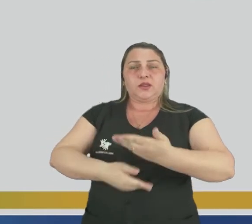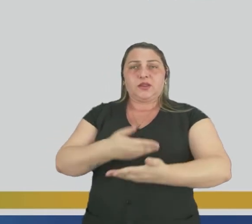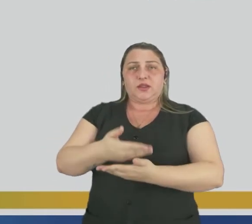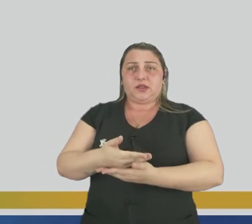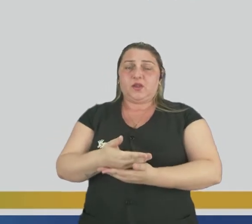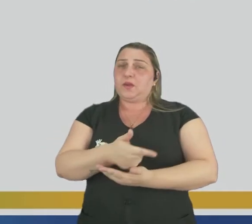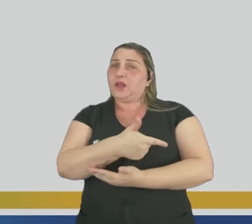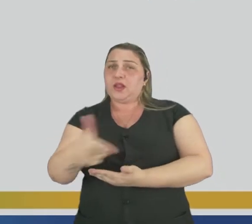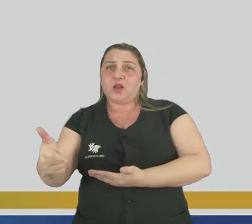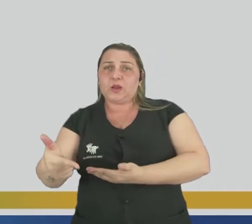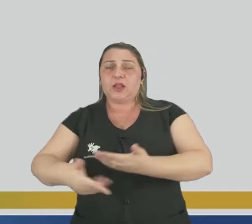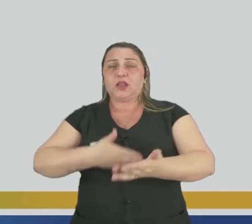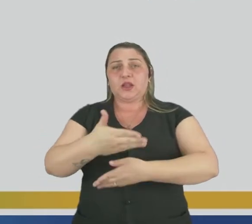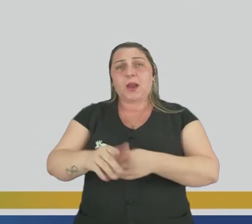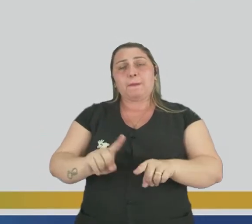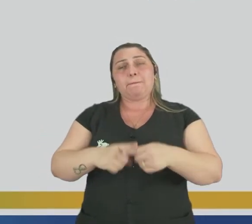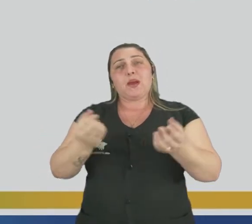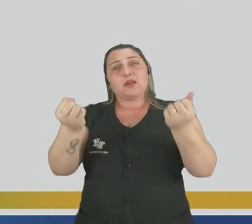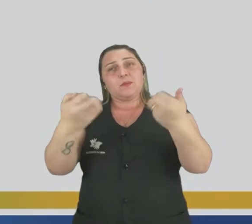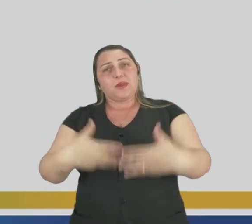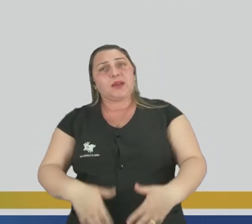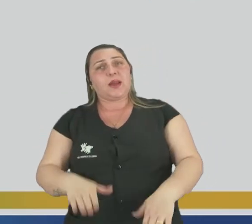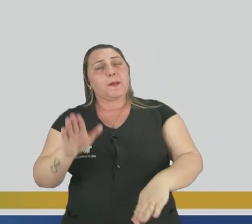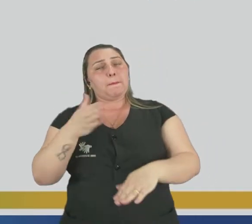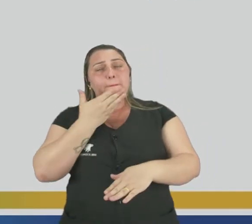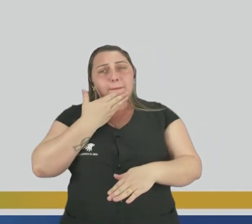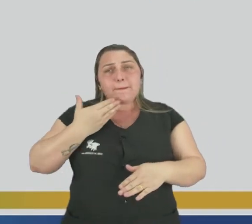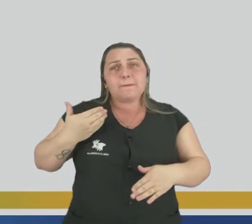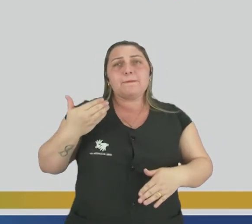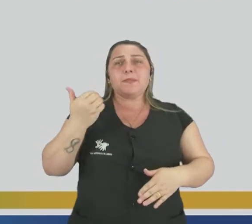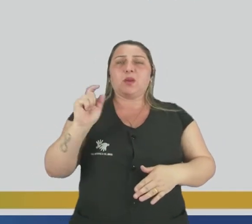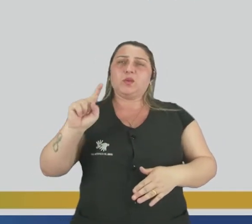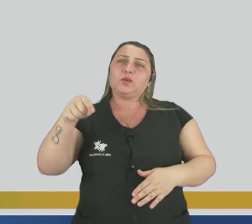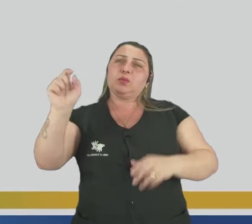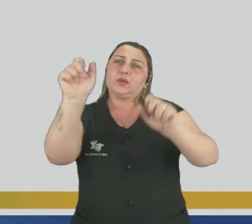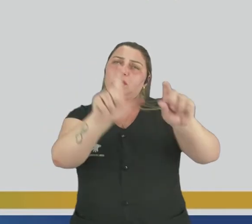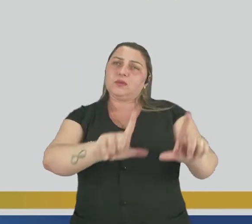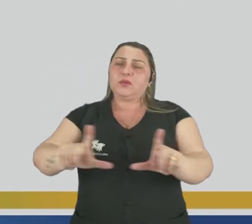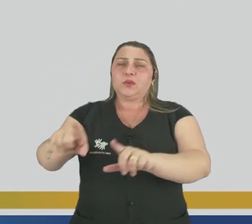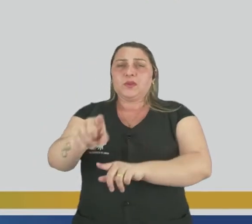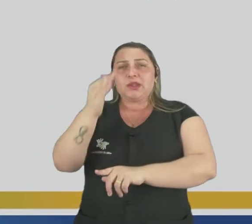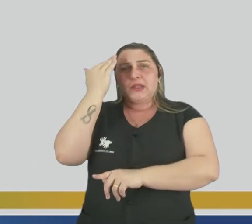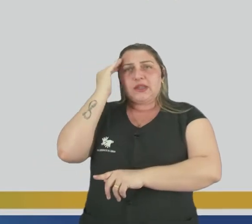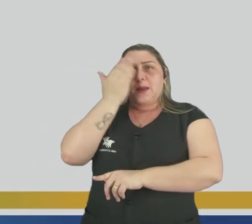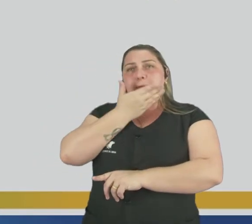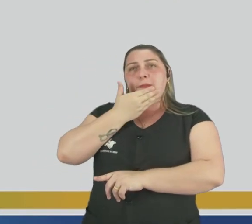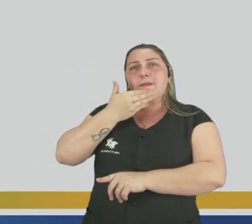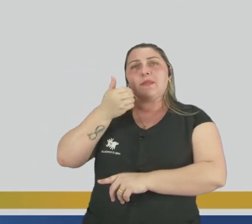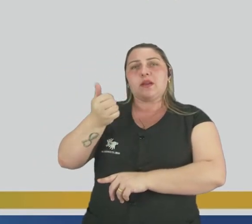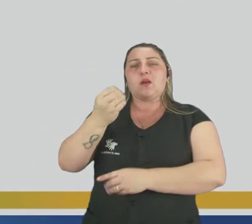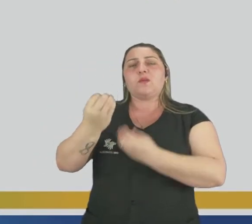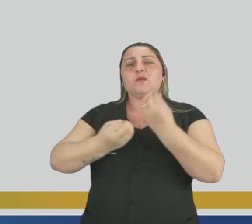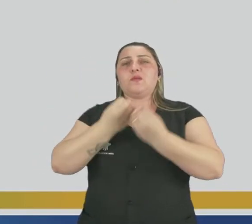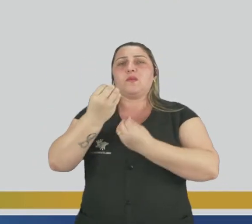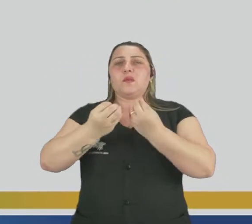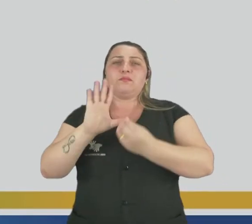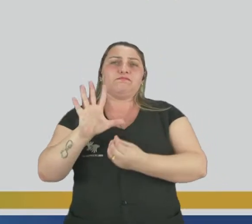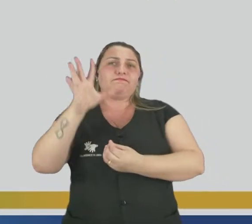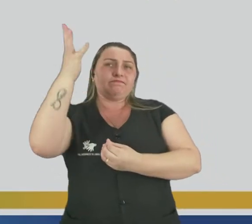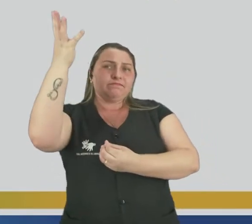e a sem interação, mas a gente vai explicar um pouquinho melhor nos próximos slides para vocês entenderem, né, como é que